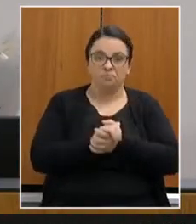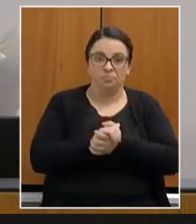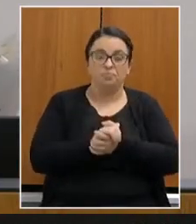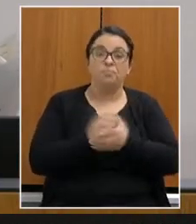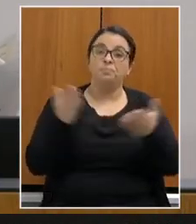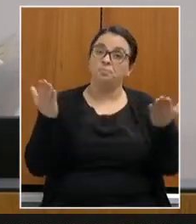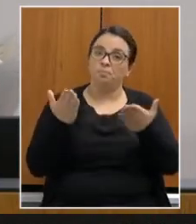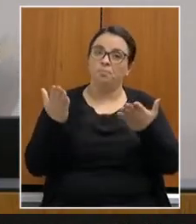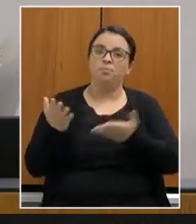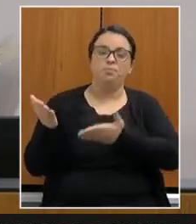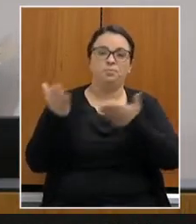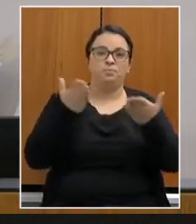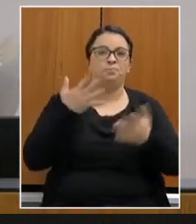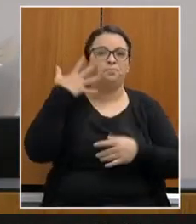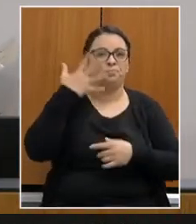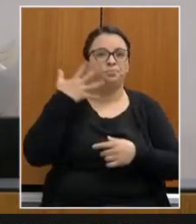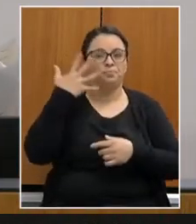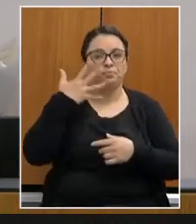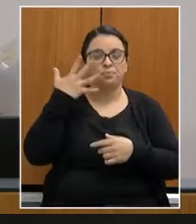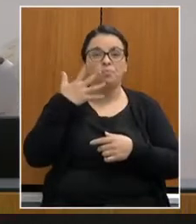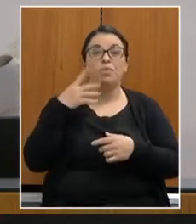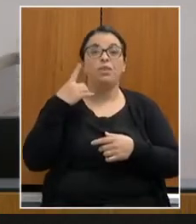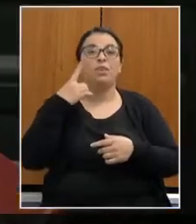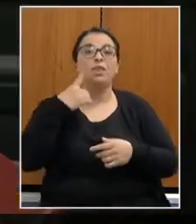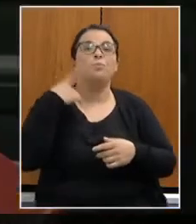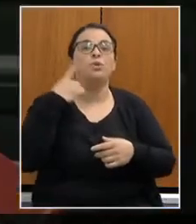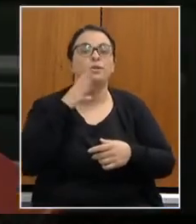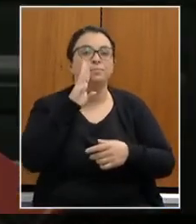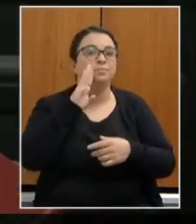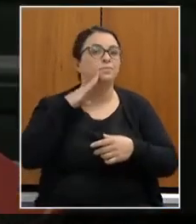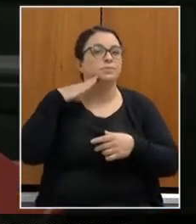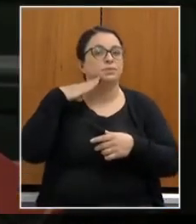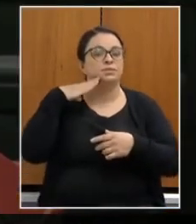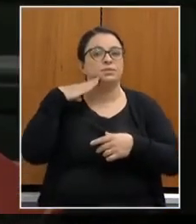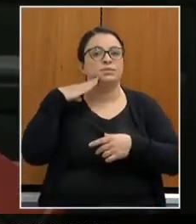neste momento a deputada Beatriz Serqueira